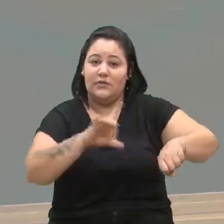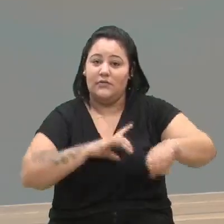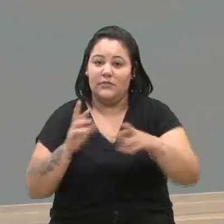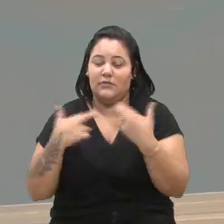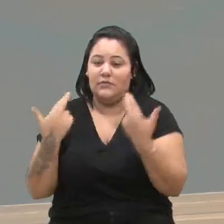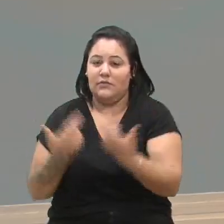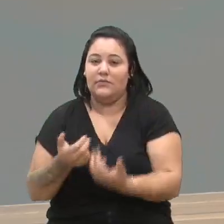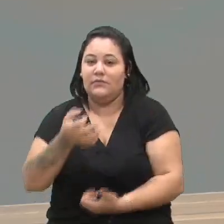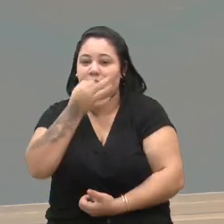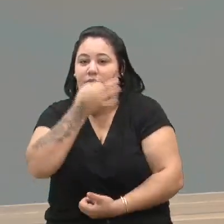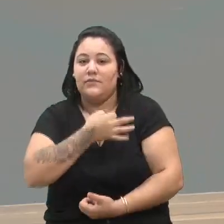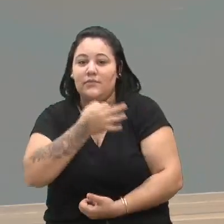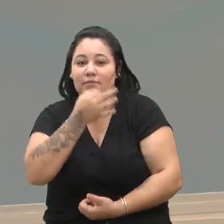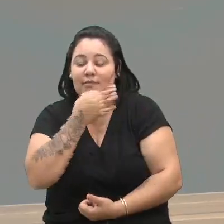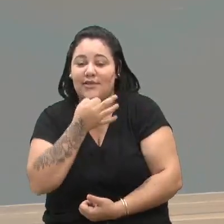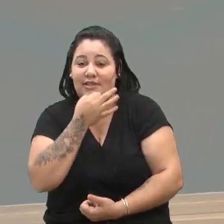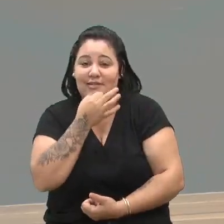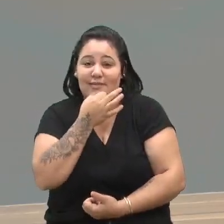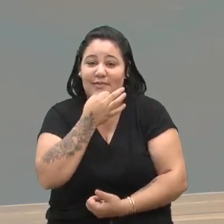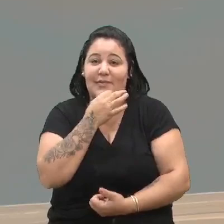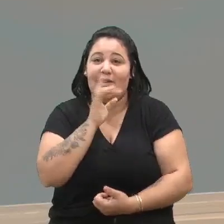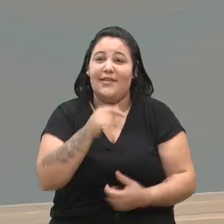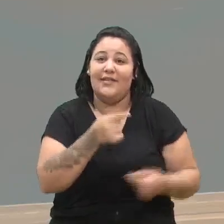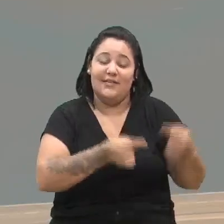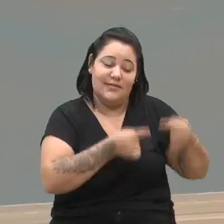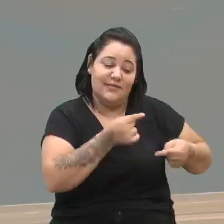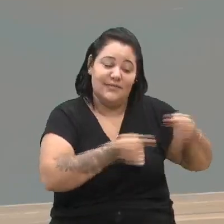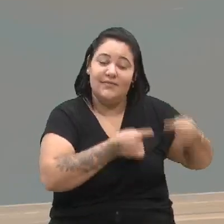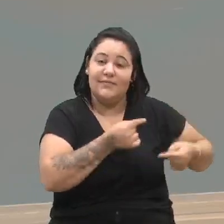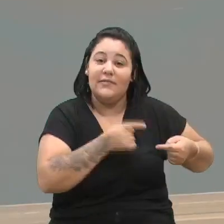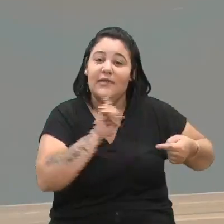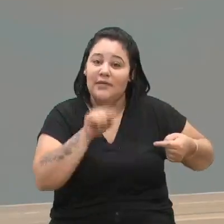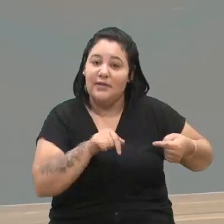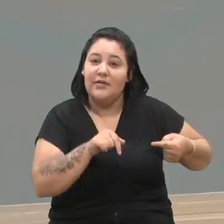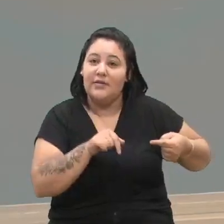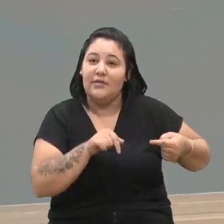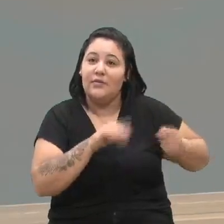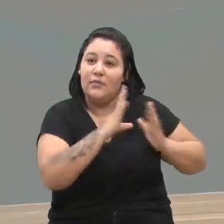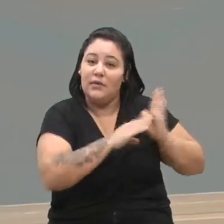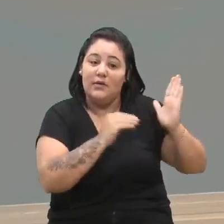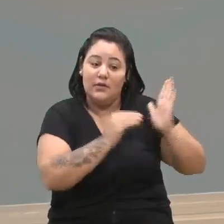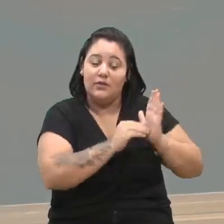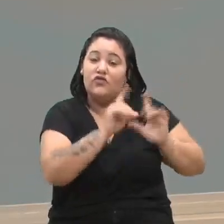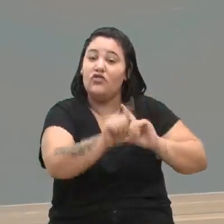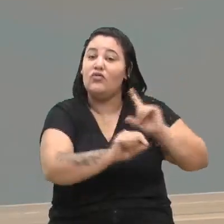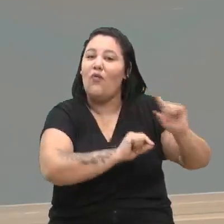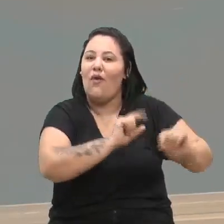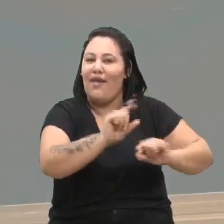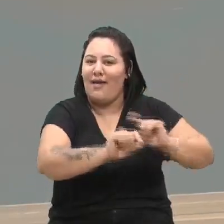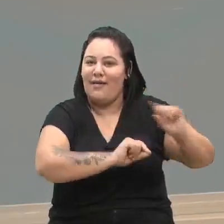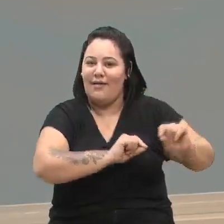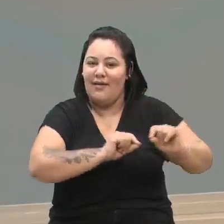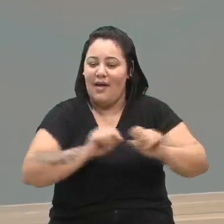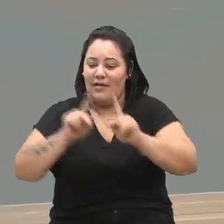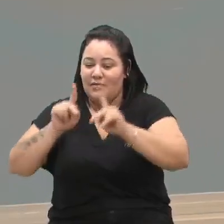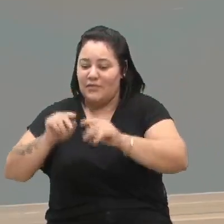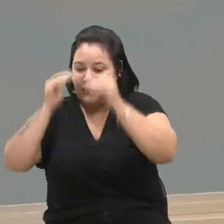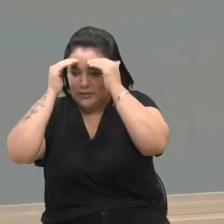nós já discutimos várias vezes aqui, que é o método alternativa. As pessoas cumprem pena,